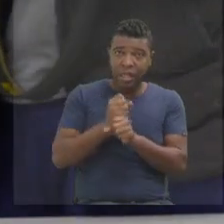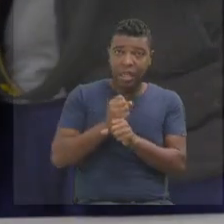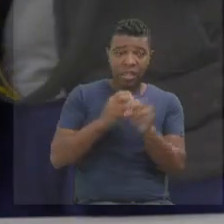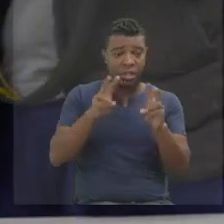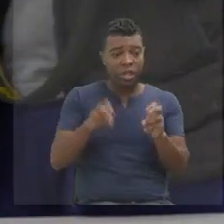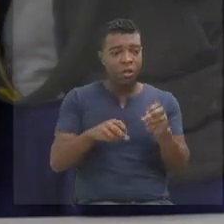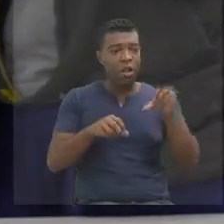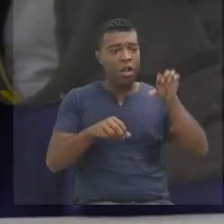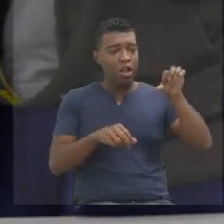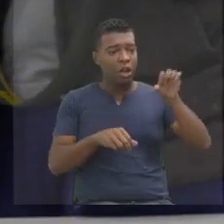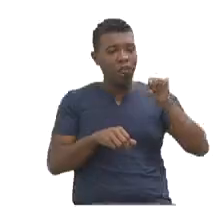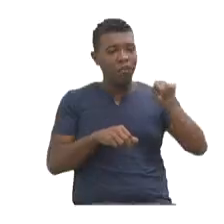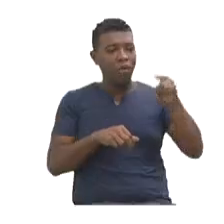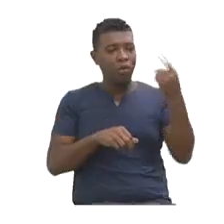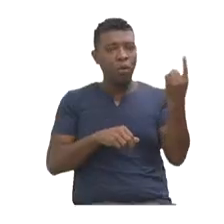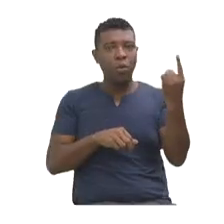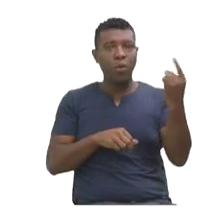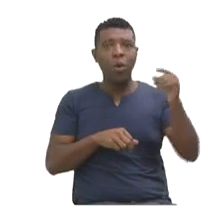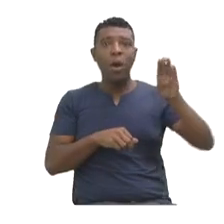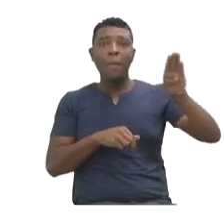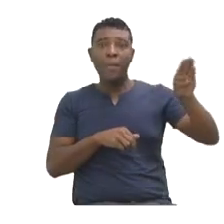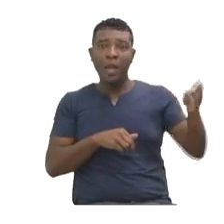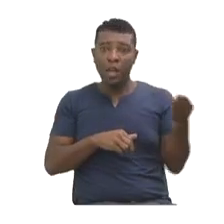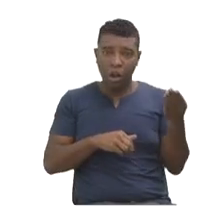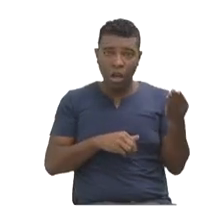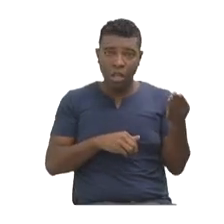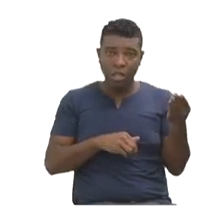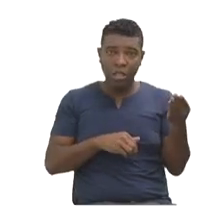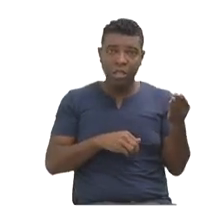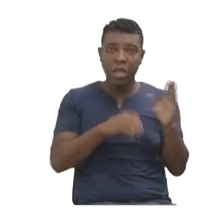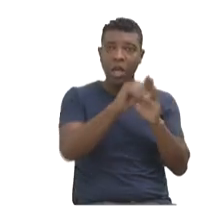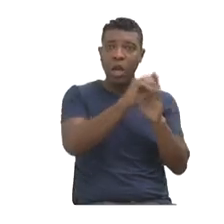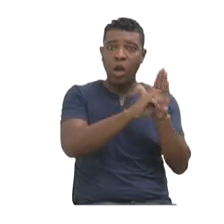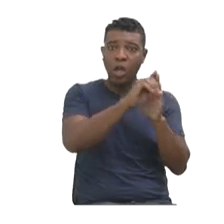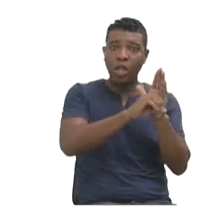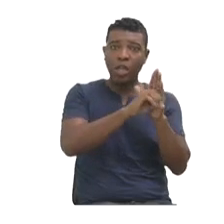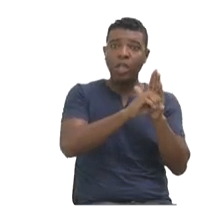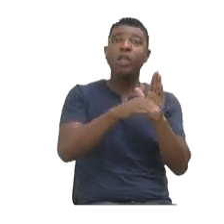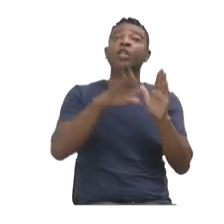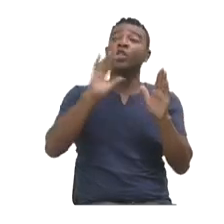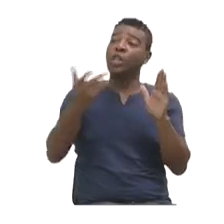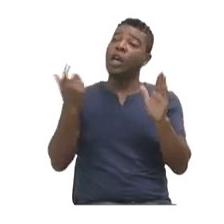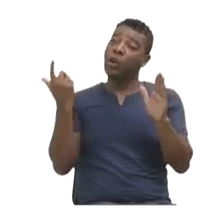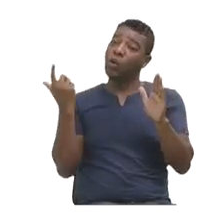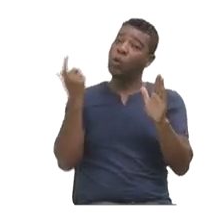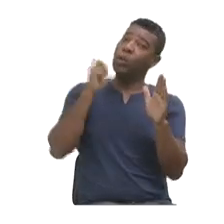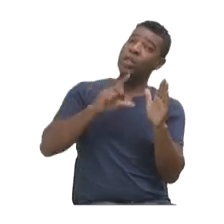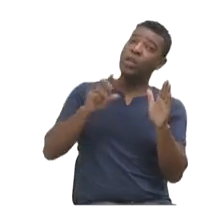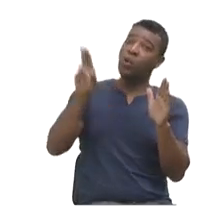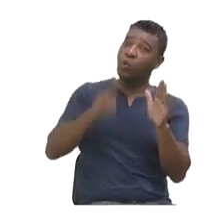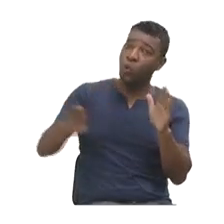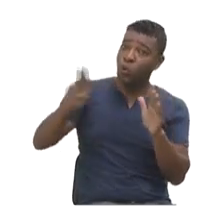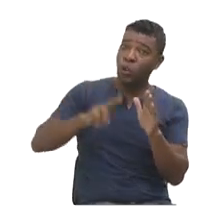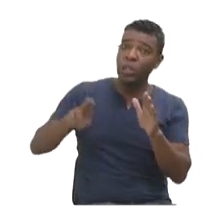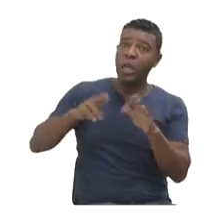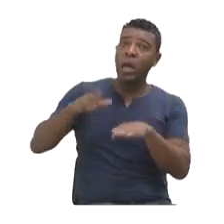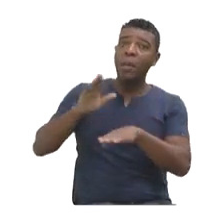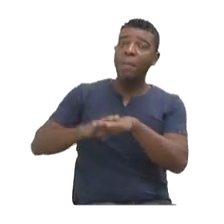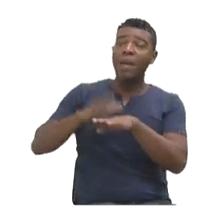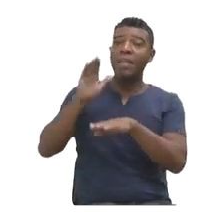9.1 bilhões orçamentário que a nossa expectativa já fomos já empenhamos mais da metade